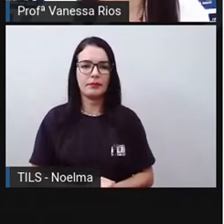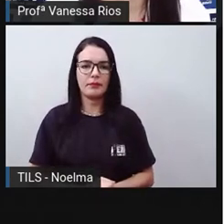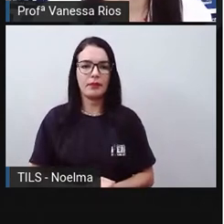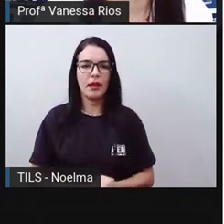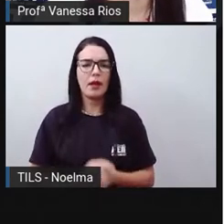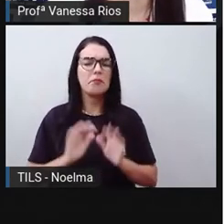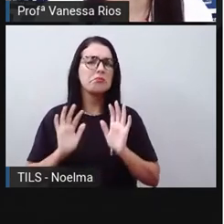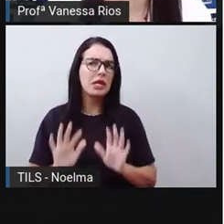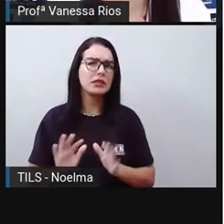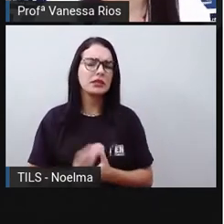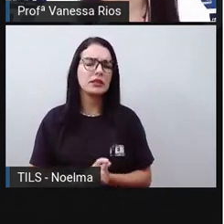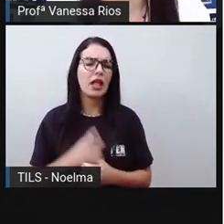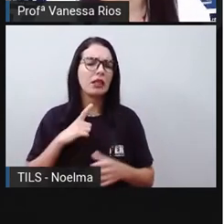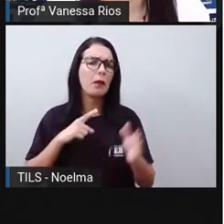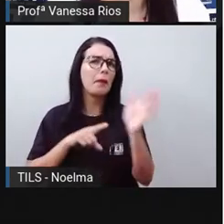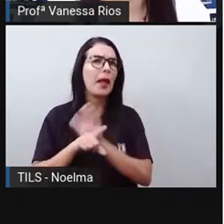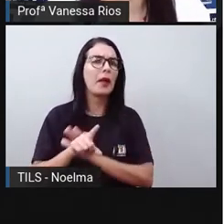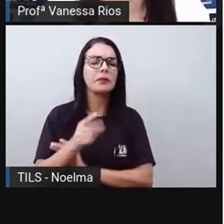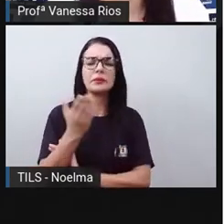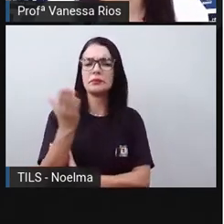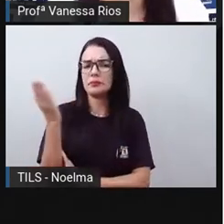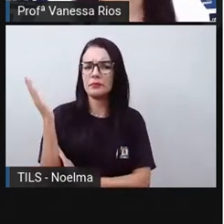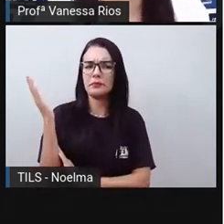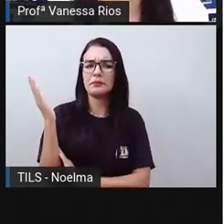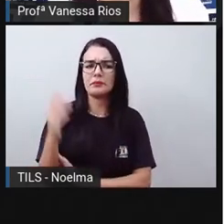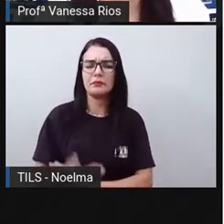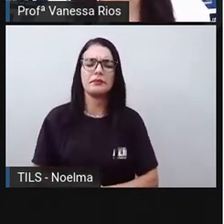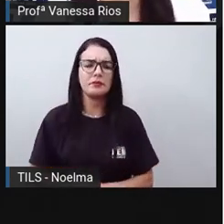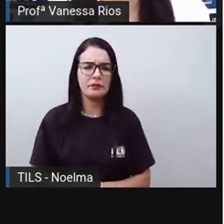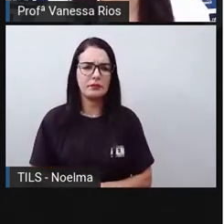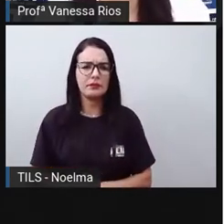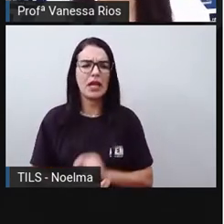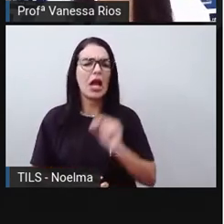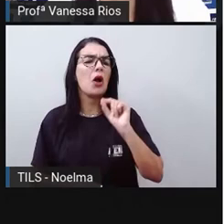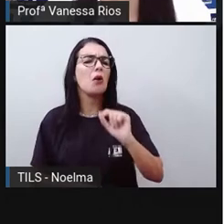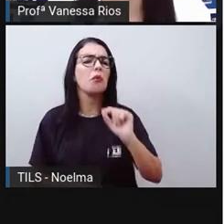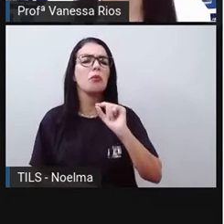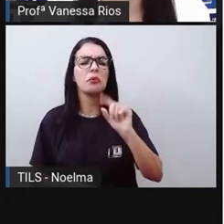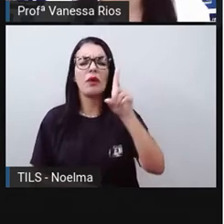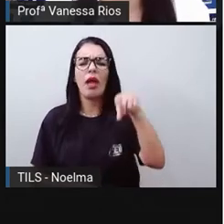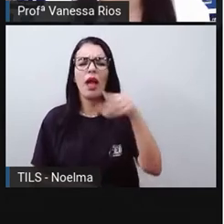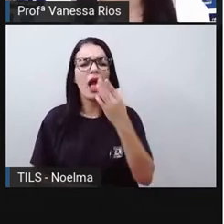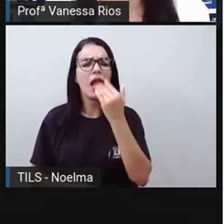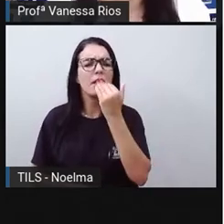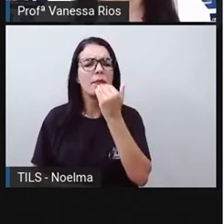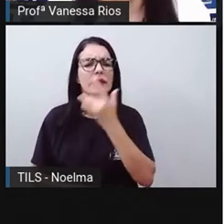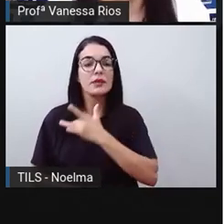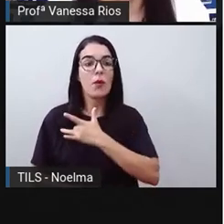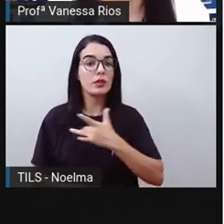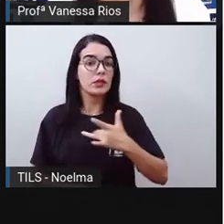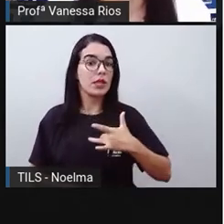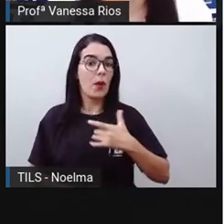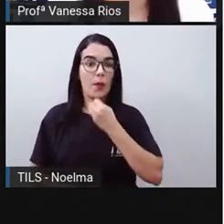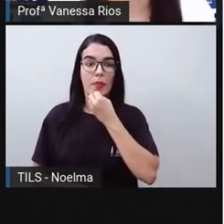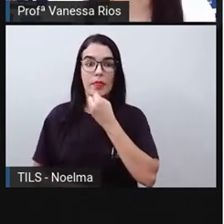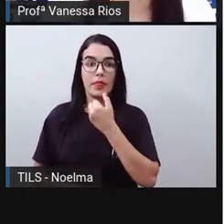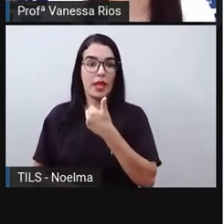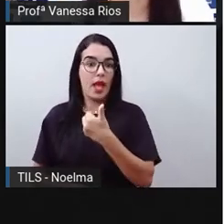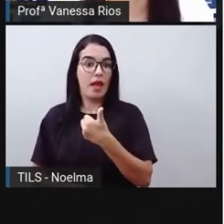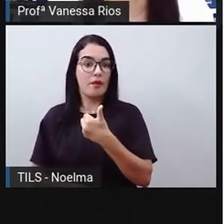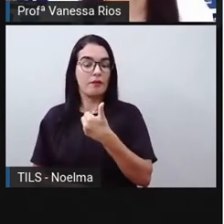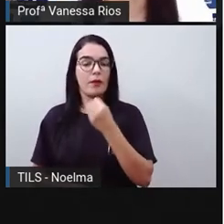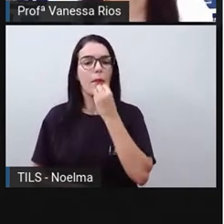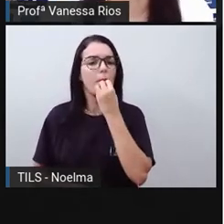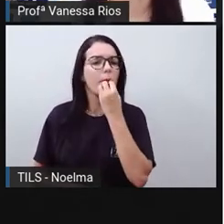Mas aí é para trás essa pergunta, para revisarmos também, o que é uma alimentação saudável? Não é quando a gente fala em